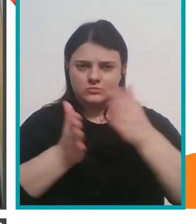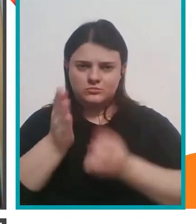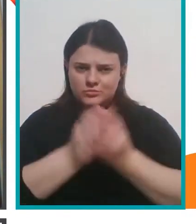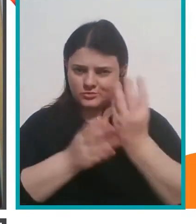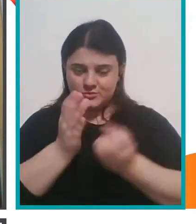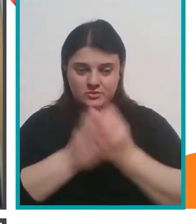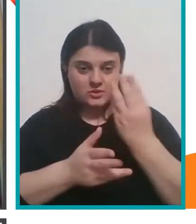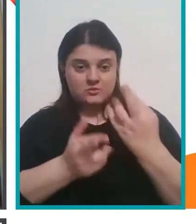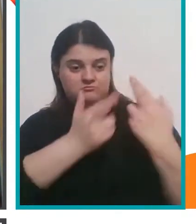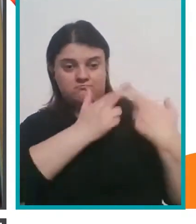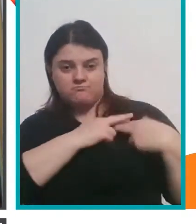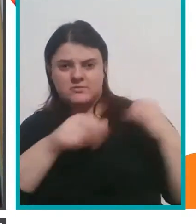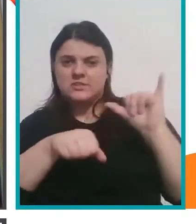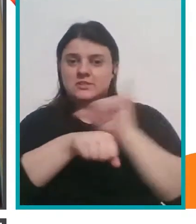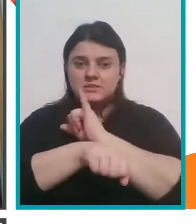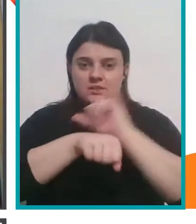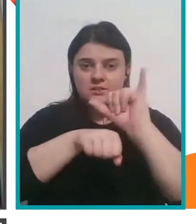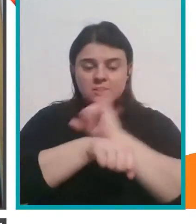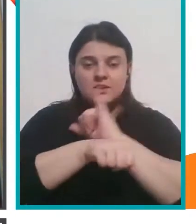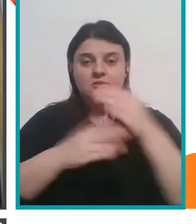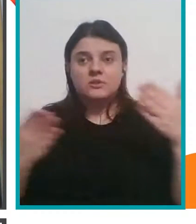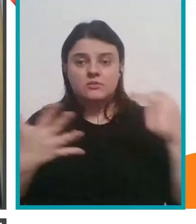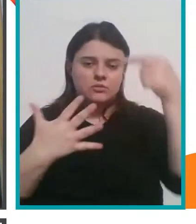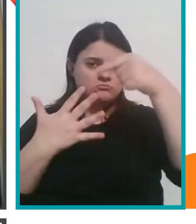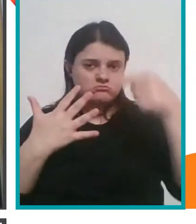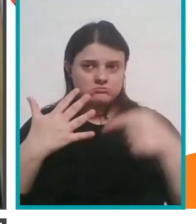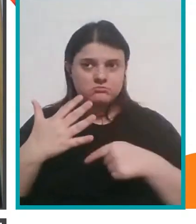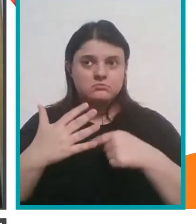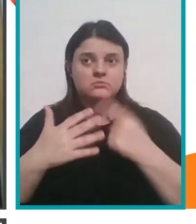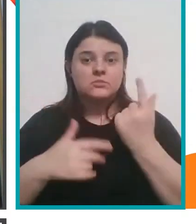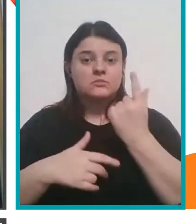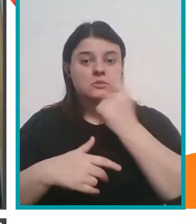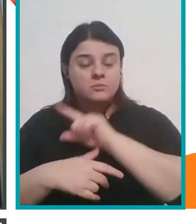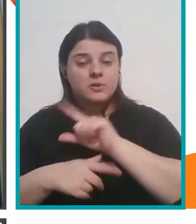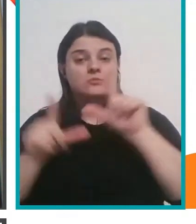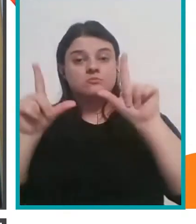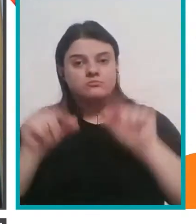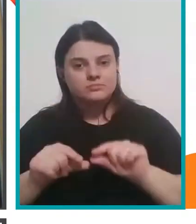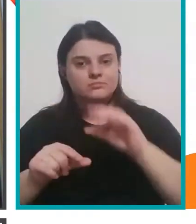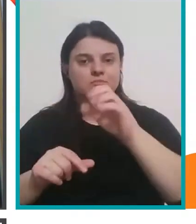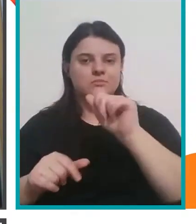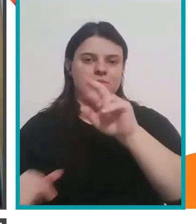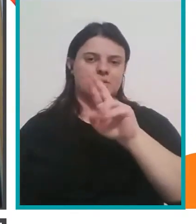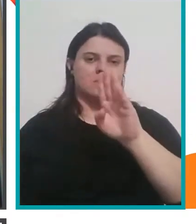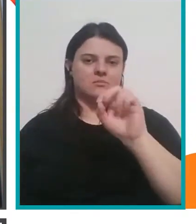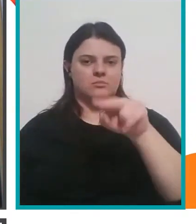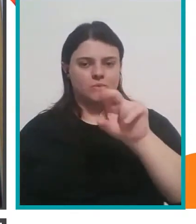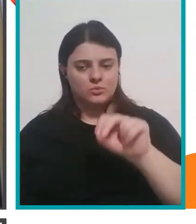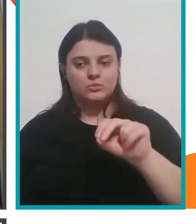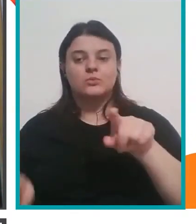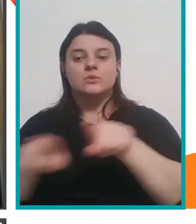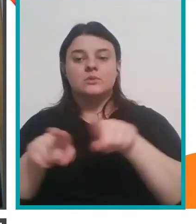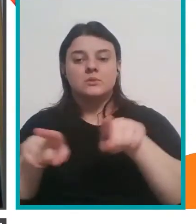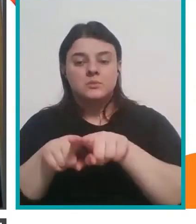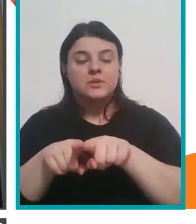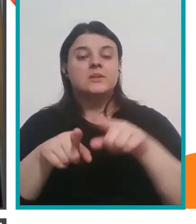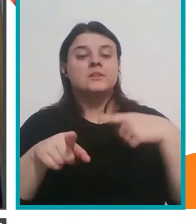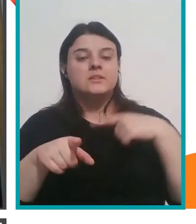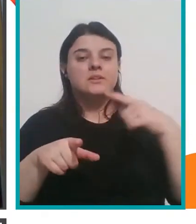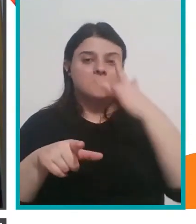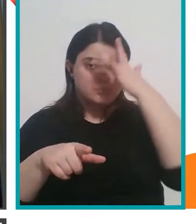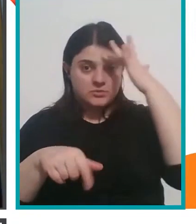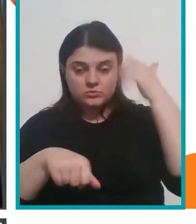as estratégias que estão sendo adotadas no caminho da descarbonização. Contamos com a participação aí de